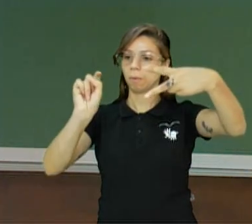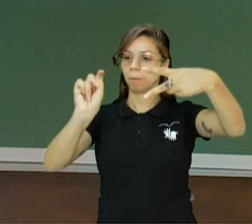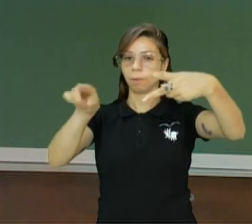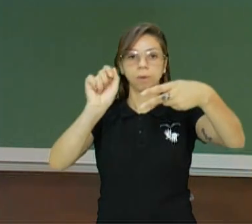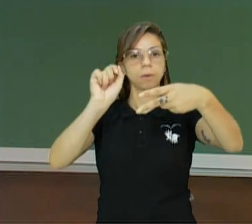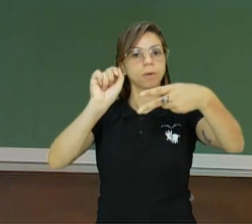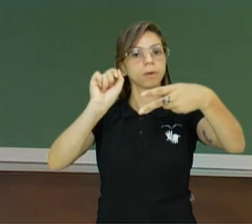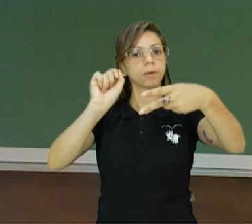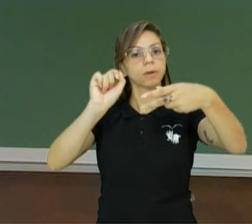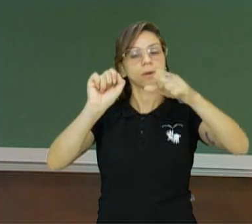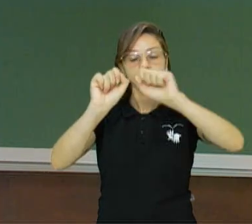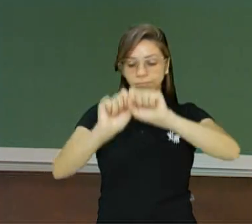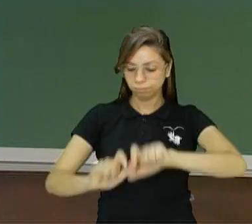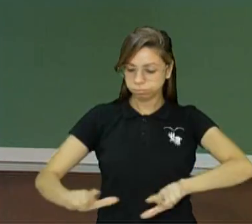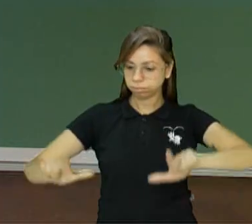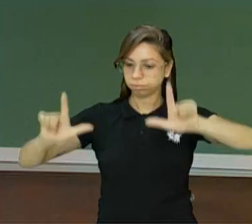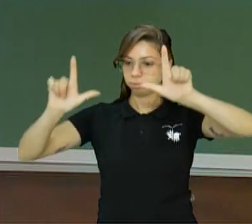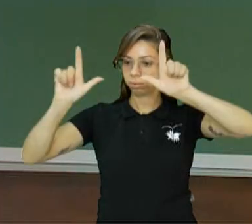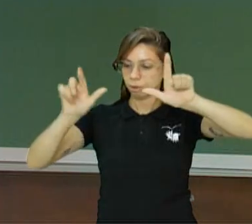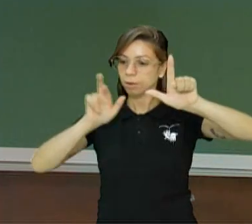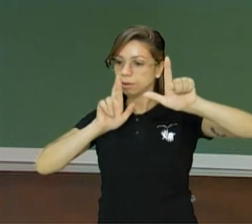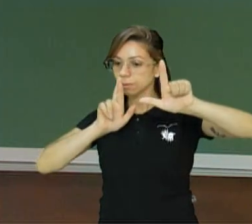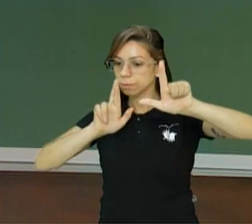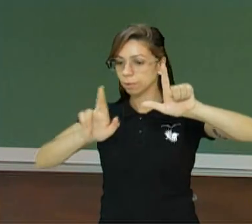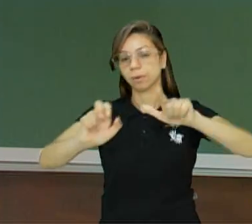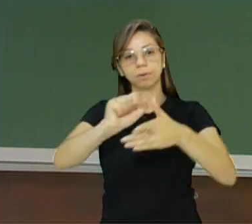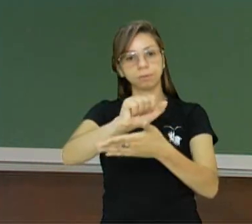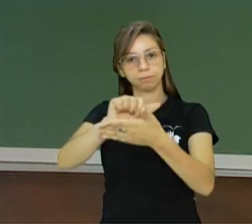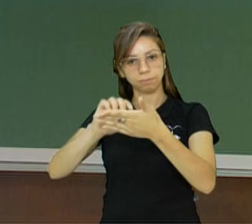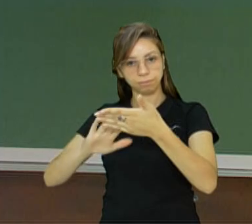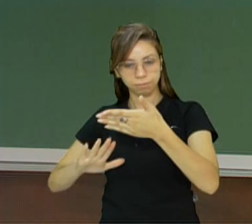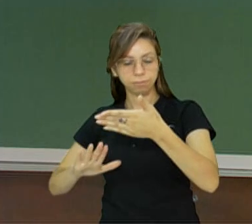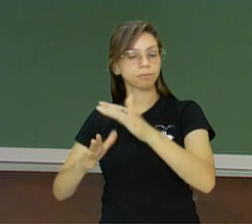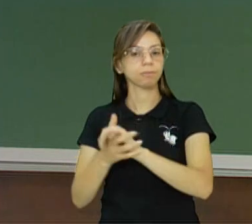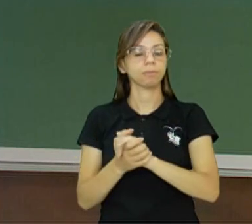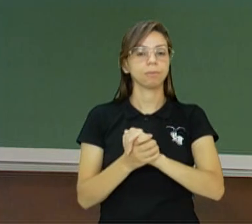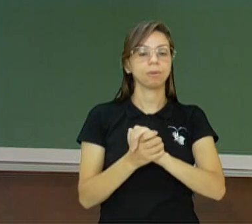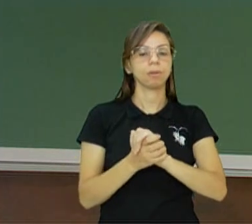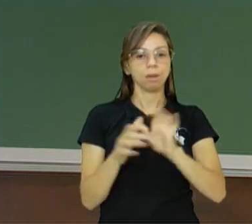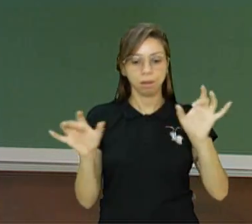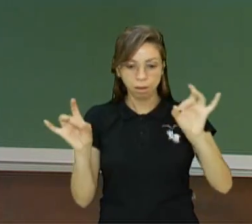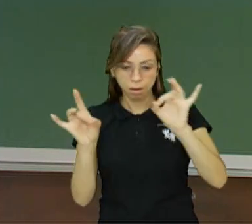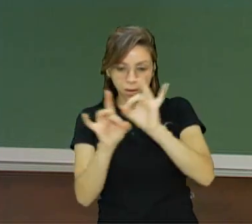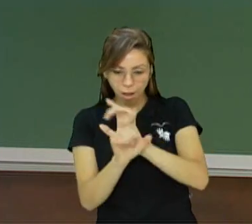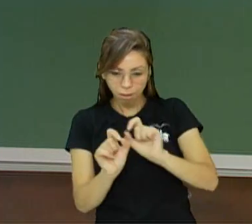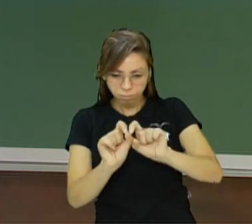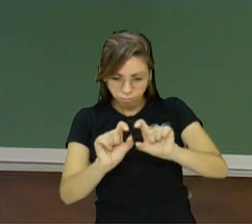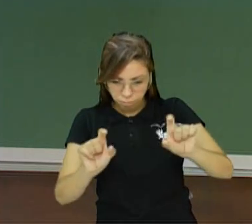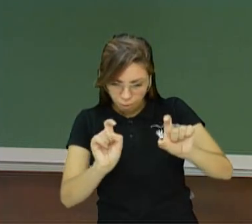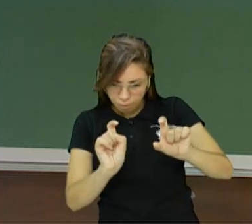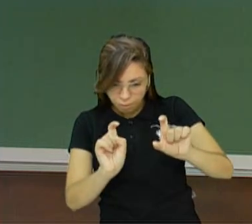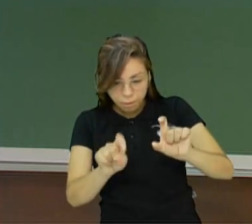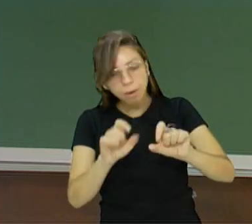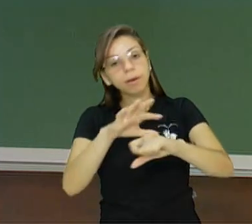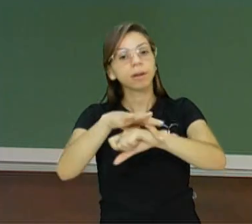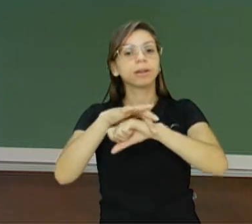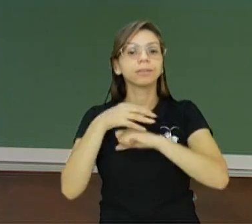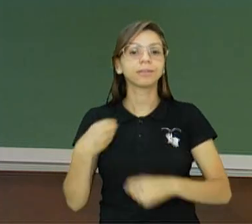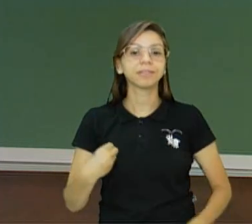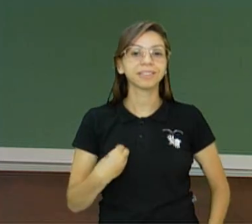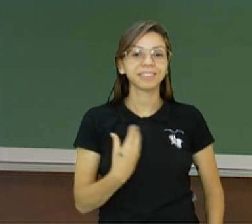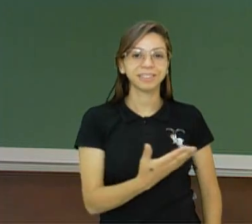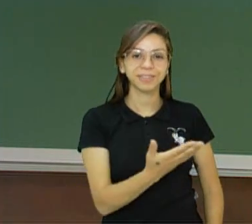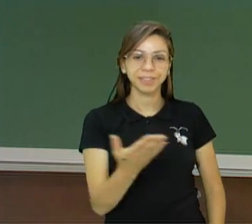têm que clicar nesse link obrigatório, responder a atividade, clicar em finalizar para garantir a frequência de vocês, hein?